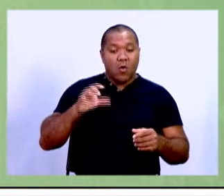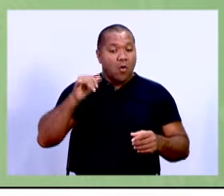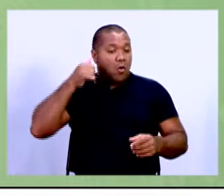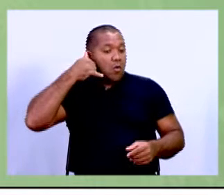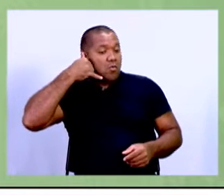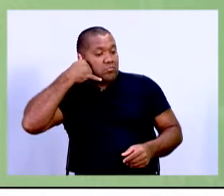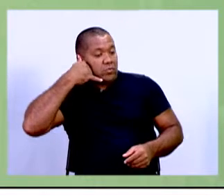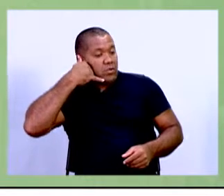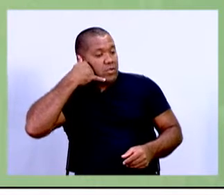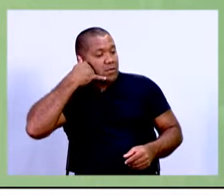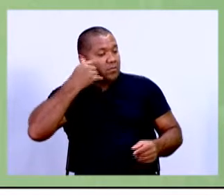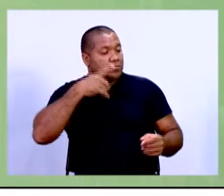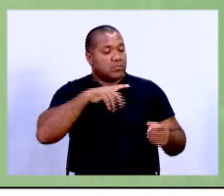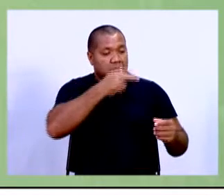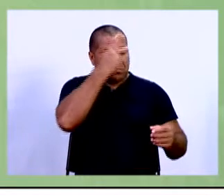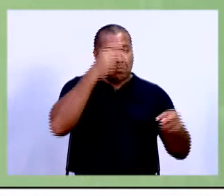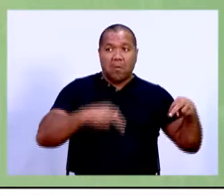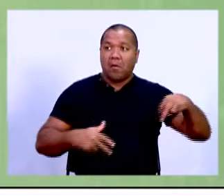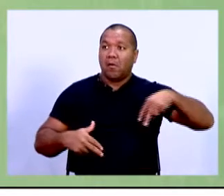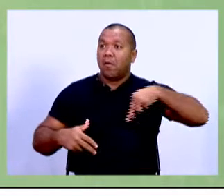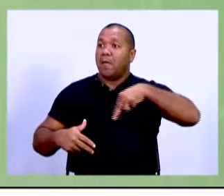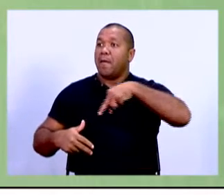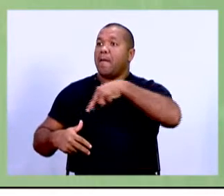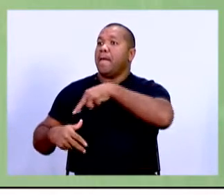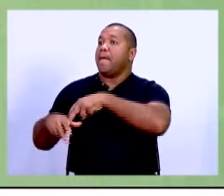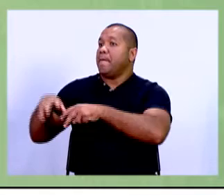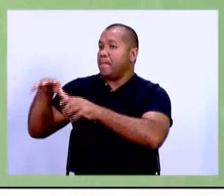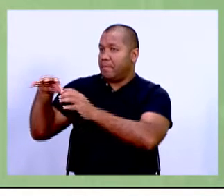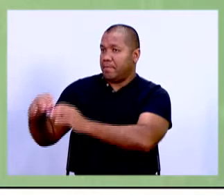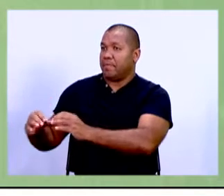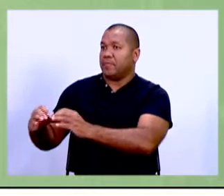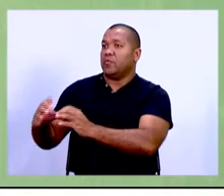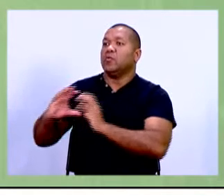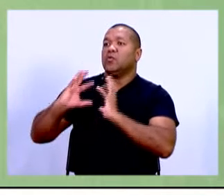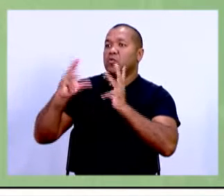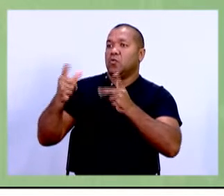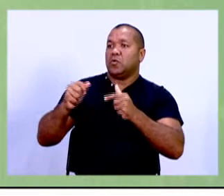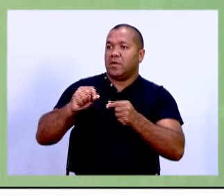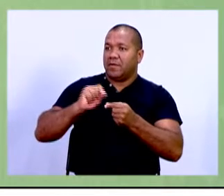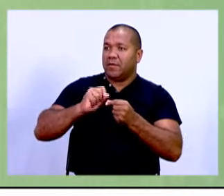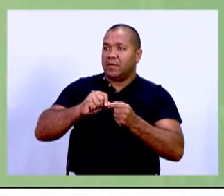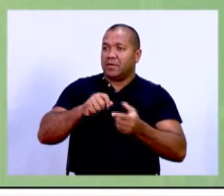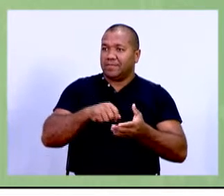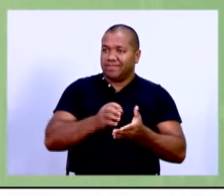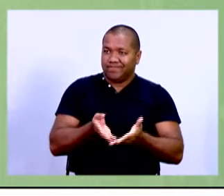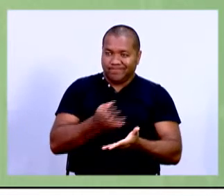local. Não uso computadores, tudo é feito na prancheta ou no caderno.